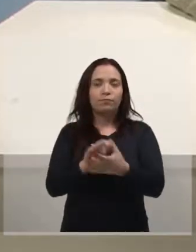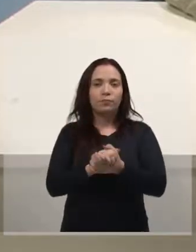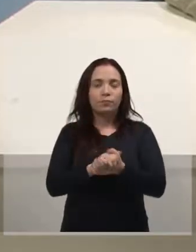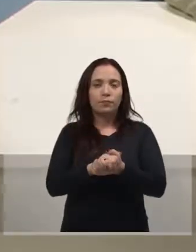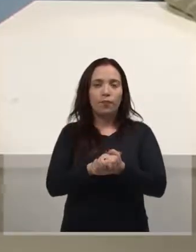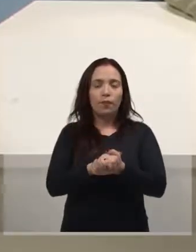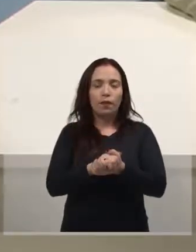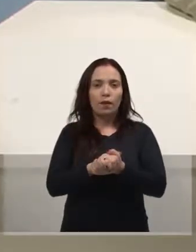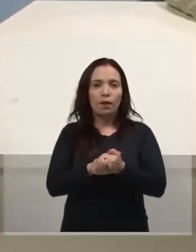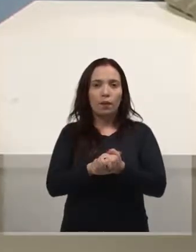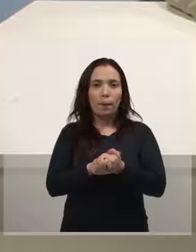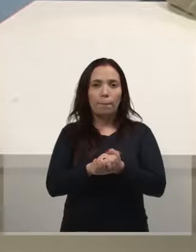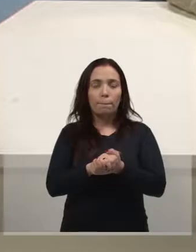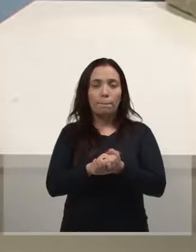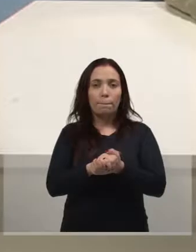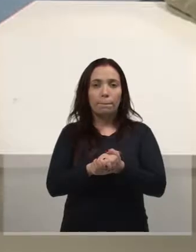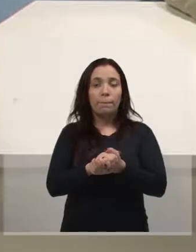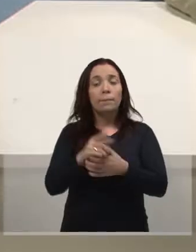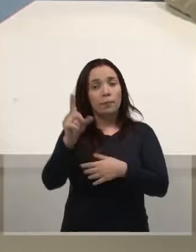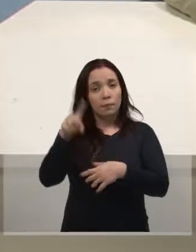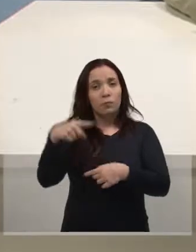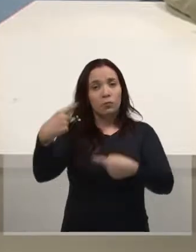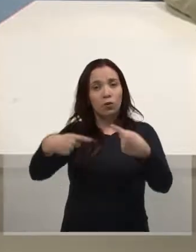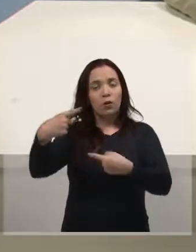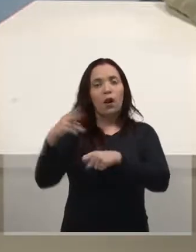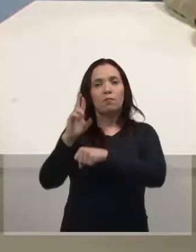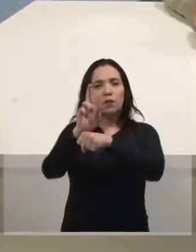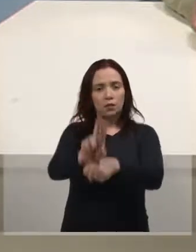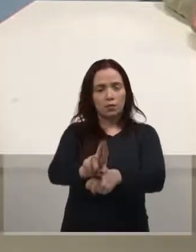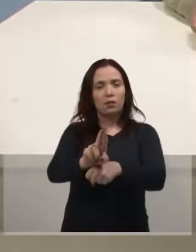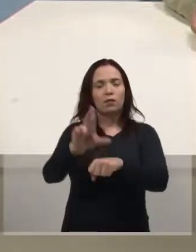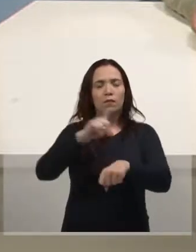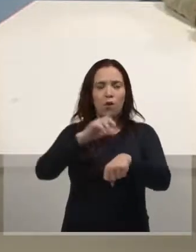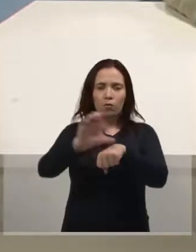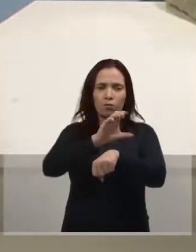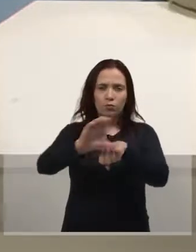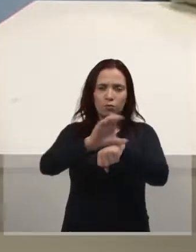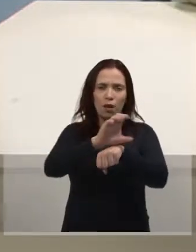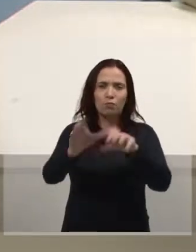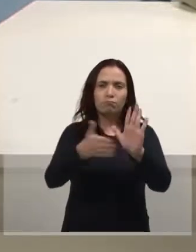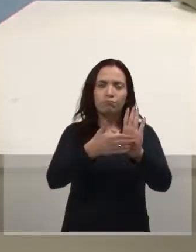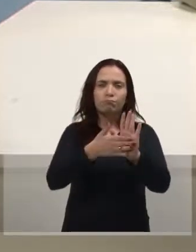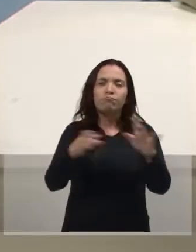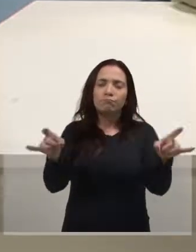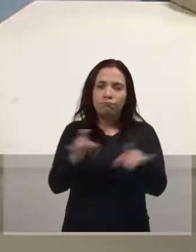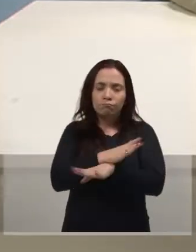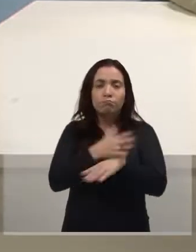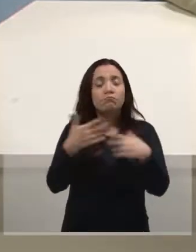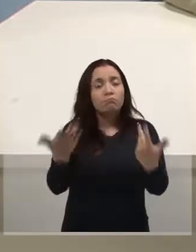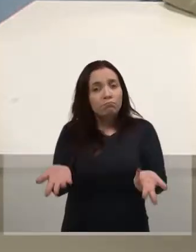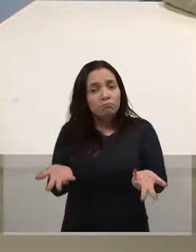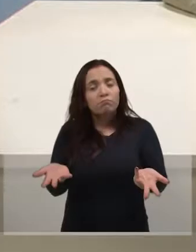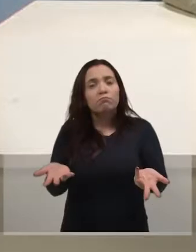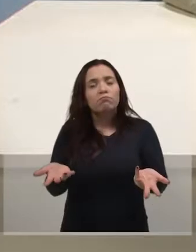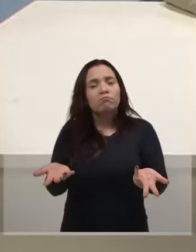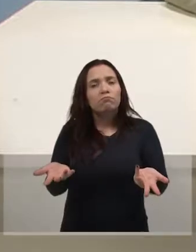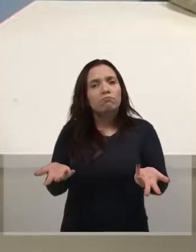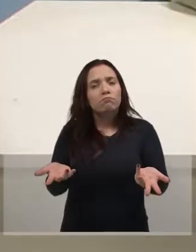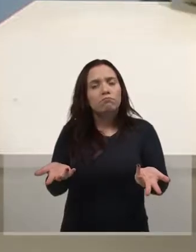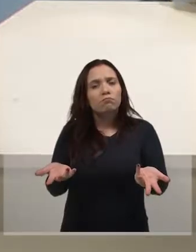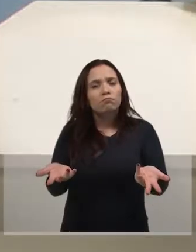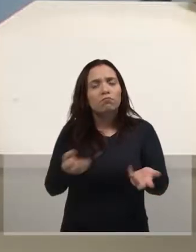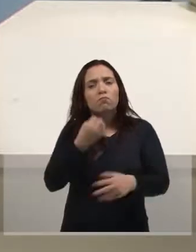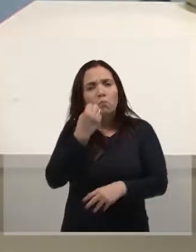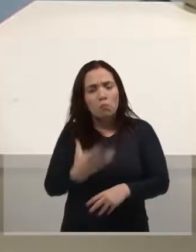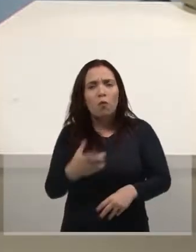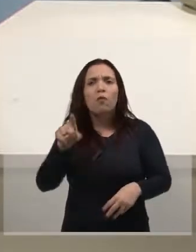contrapeso, em que os parlamentares são os representantes, né, segundo a própria Constituição. E aí, nisto, você coloca